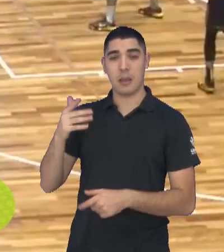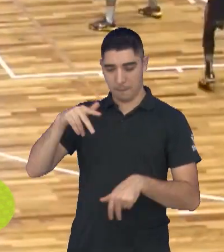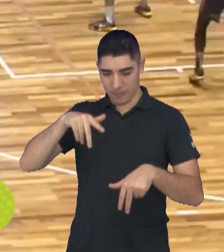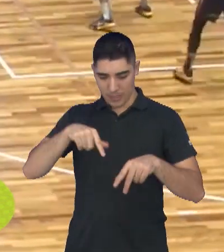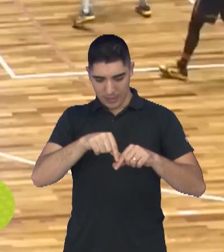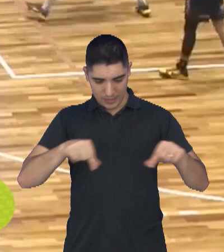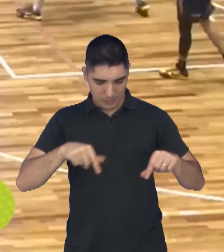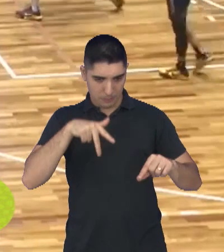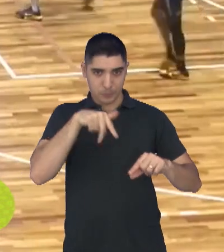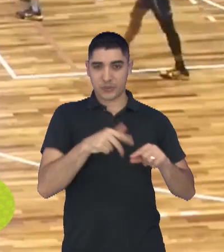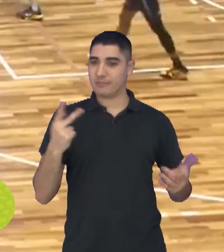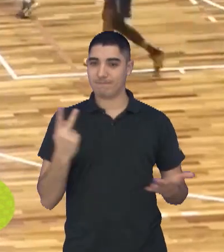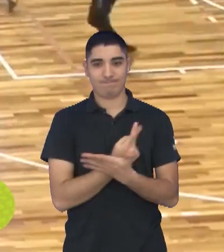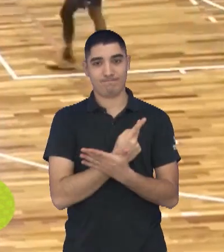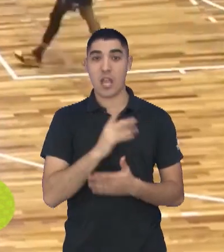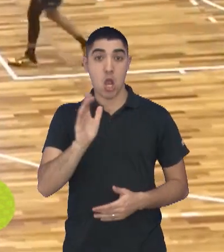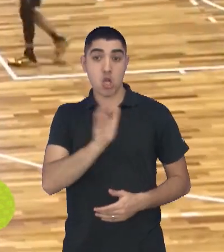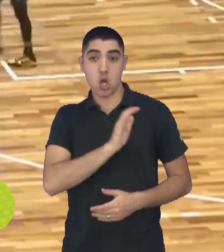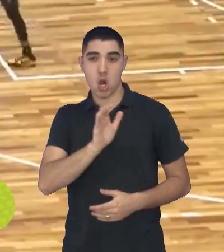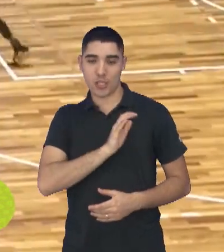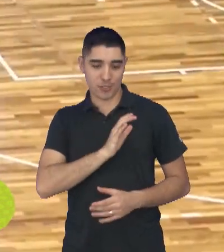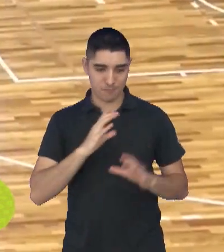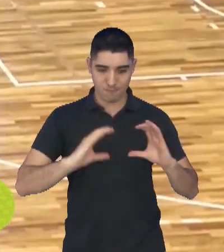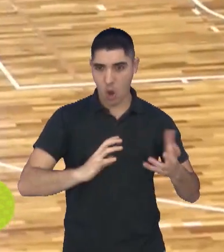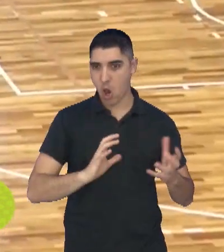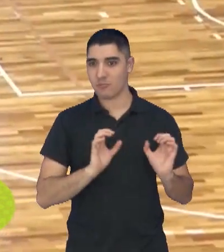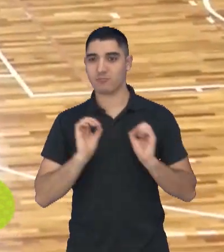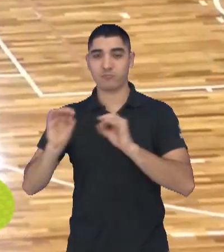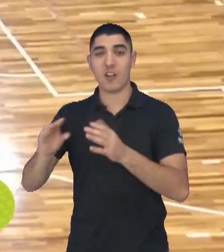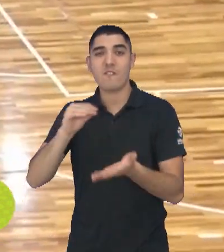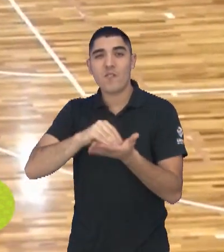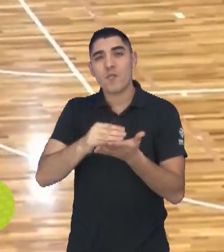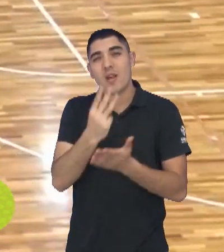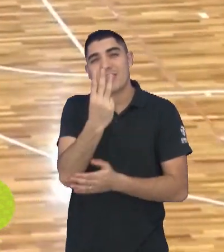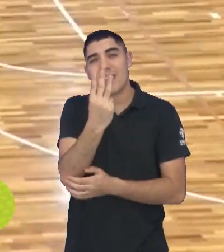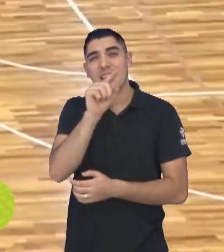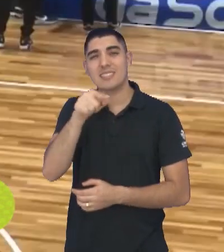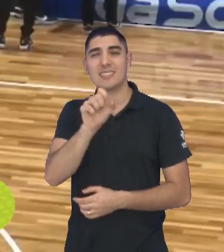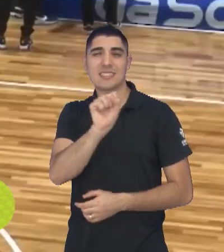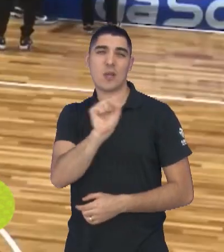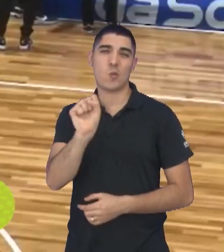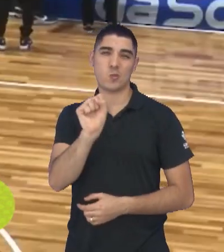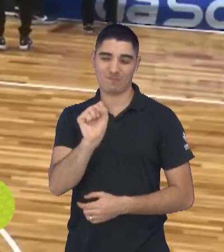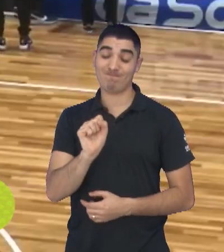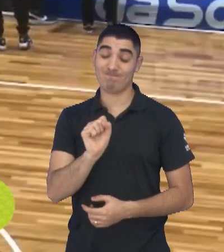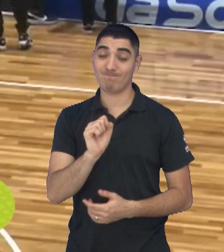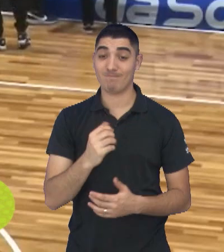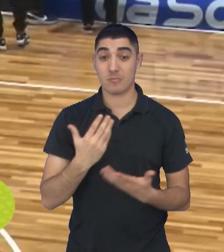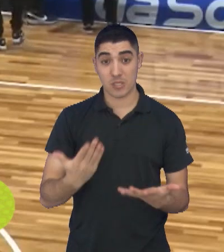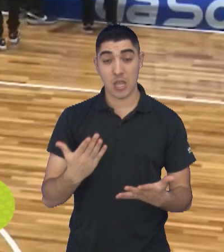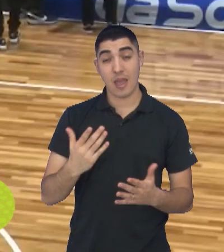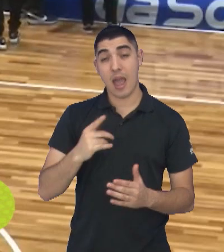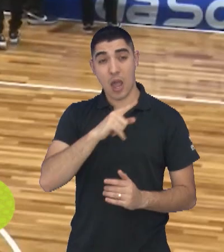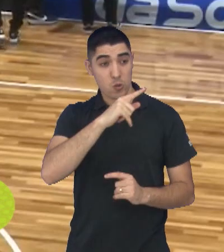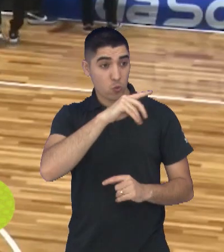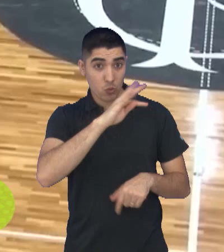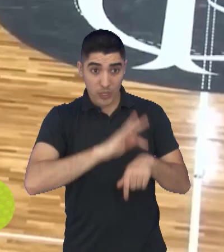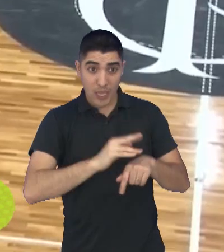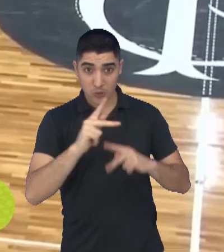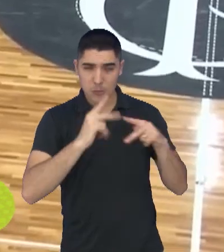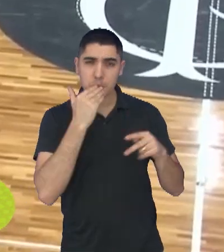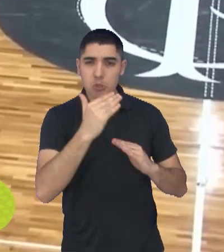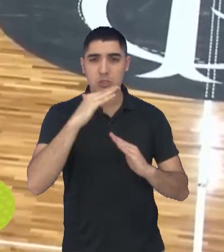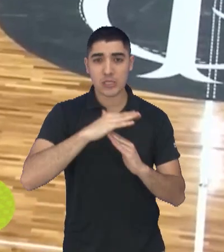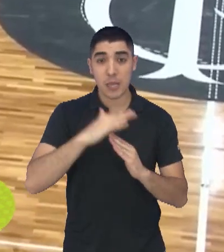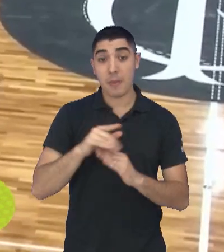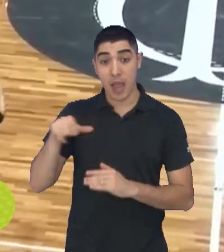linha. Posse de bola corintiana, restando 3,8 para acabar a partida. Depois do tempo pedido pelo São José,